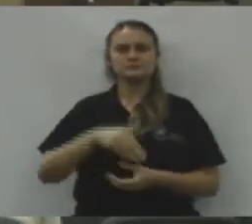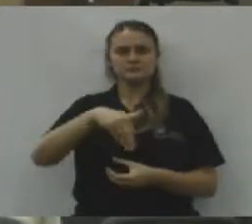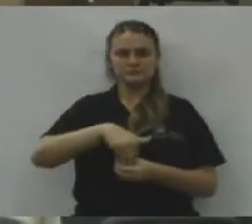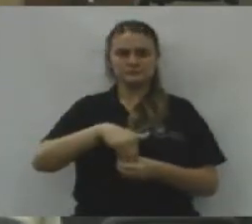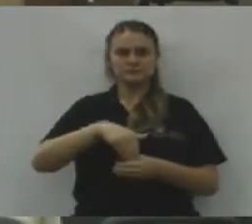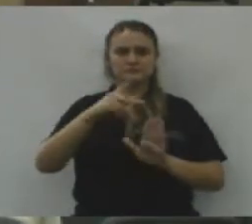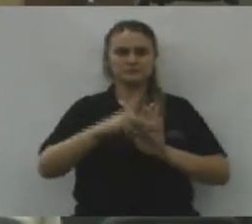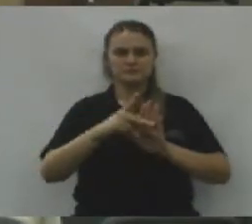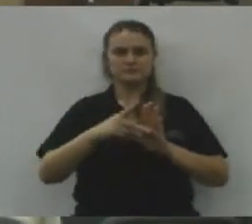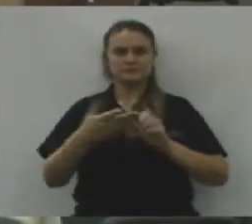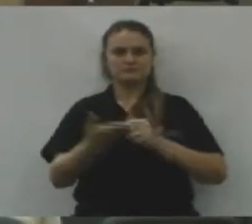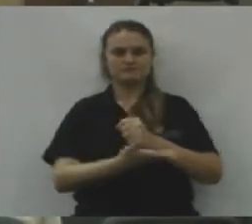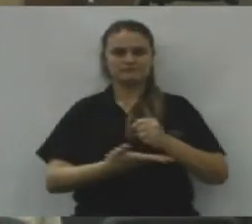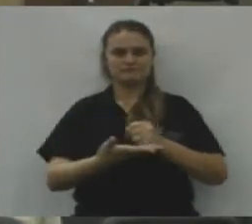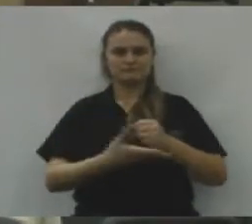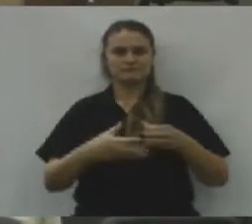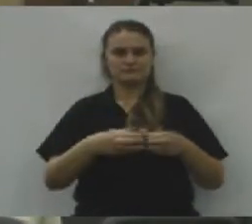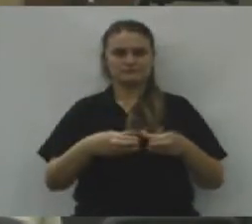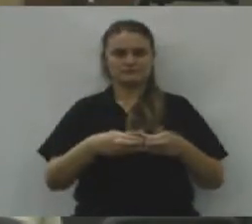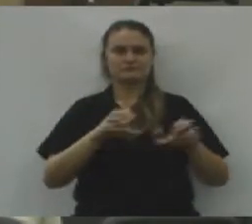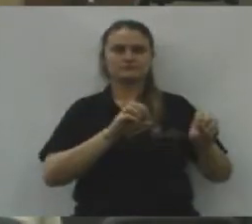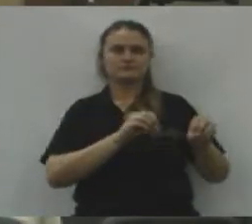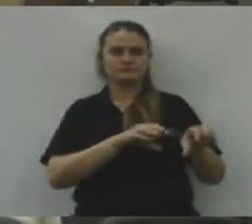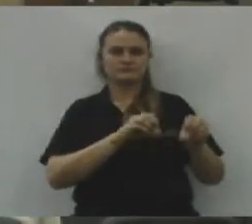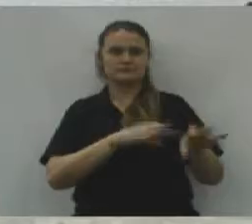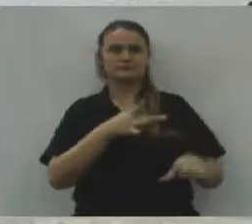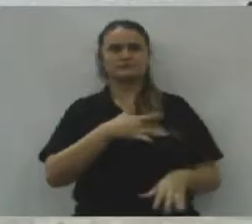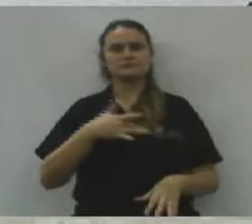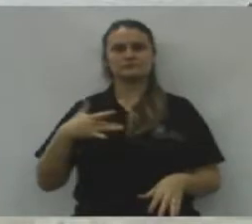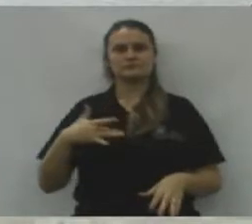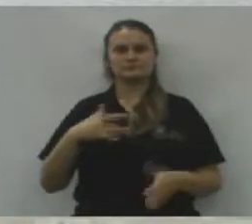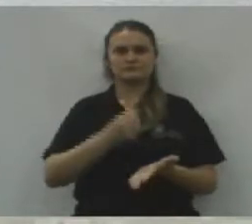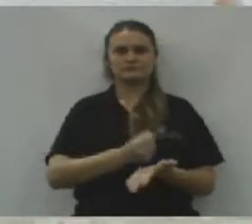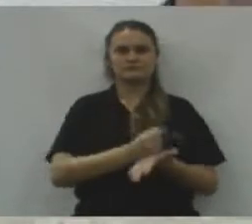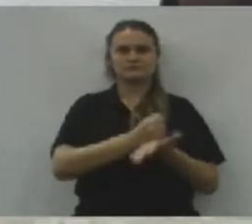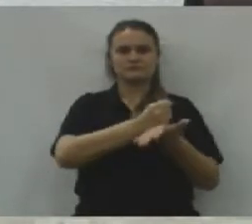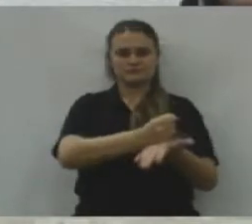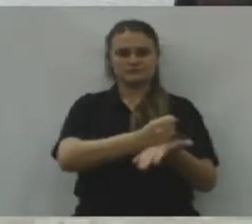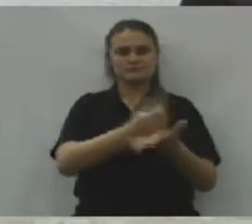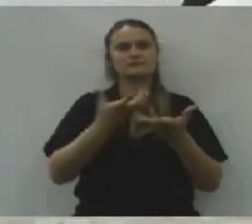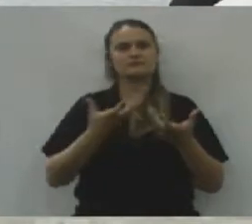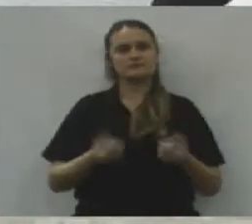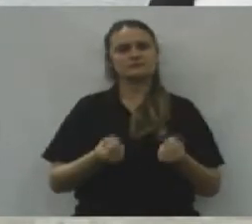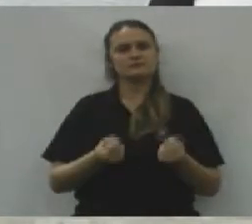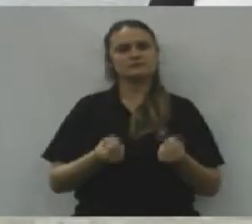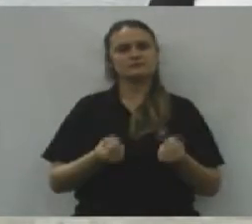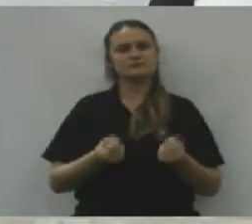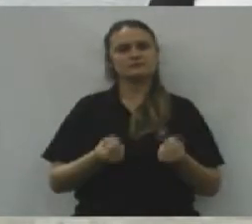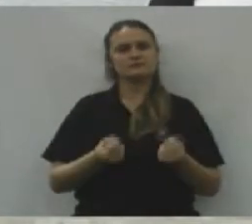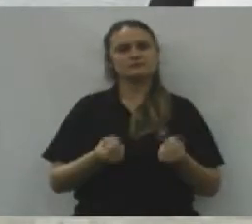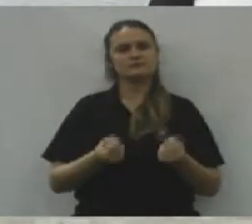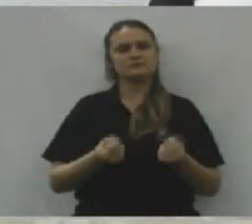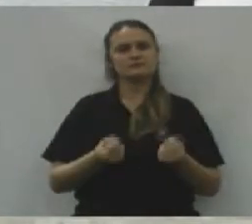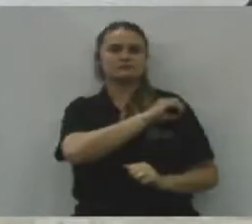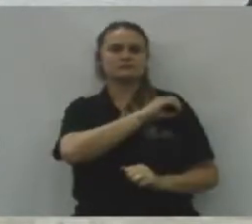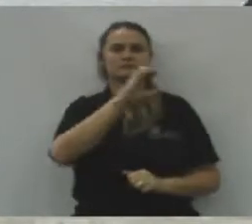Votação do parecer fundamentado da Comissão de Educação, Saúde e Assistência. Favorável ao projeto de lei ordinária